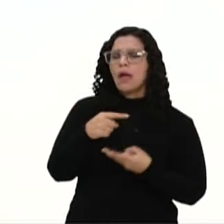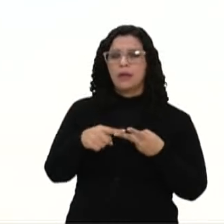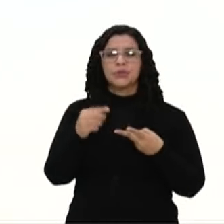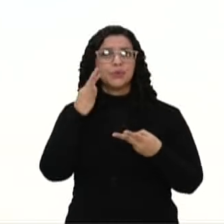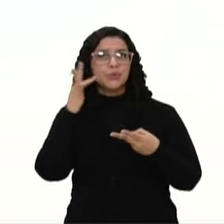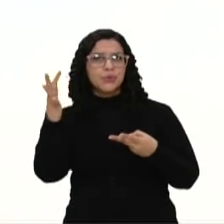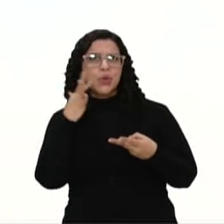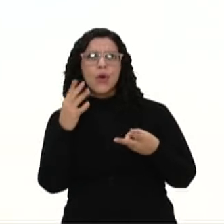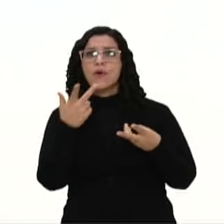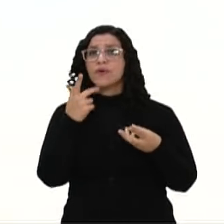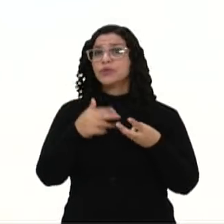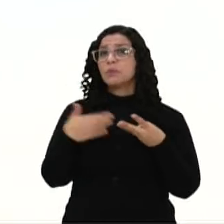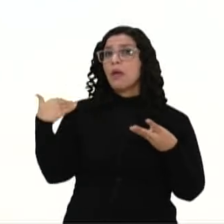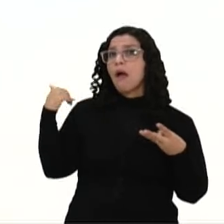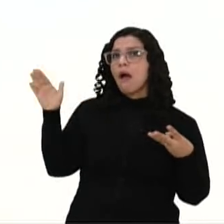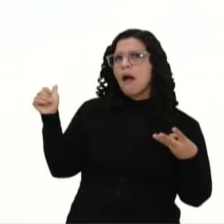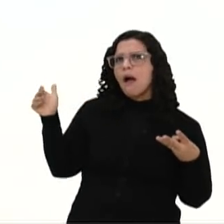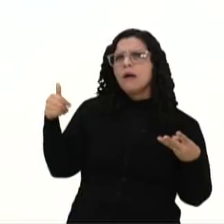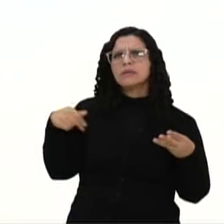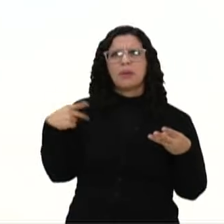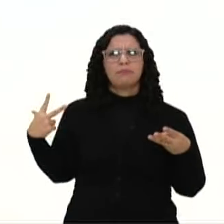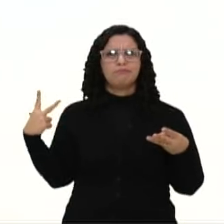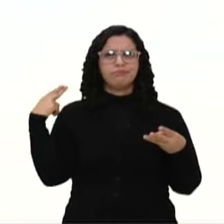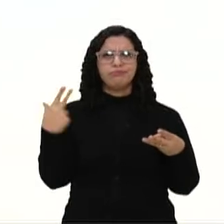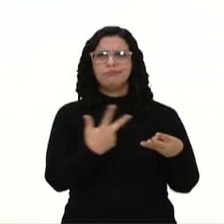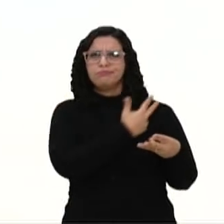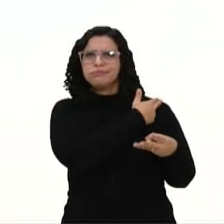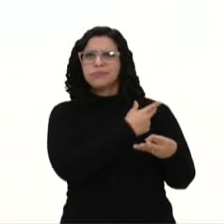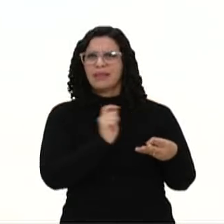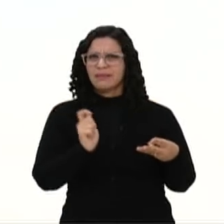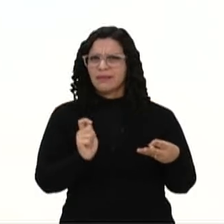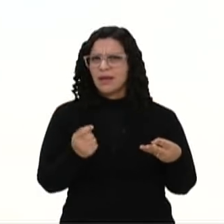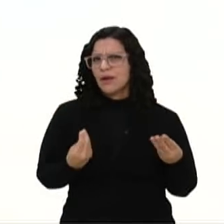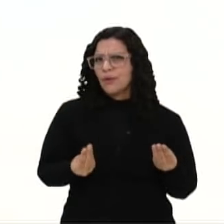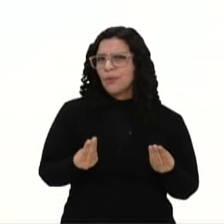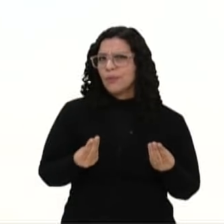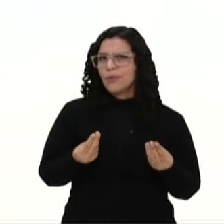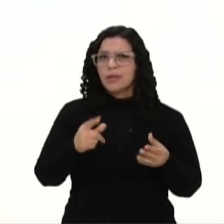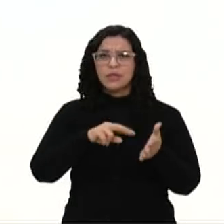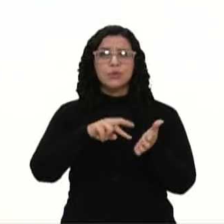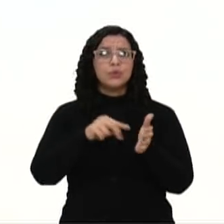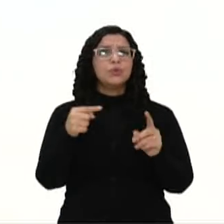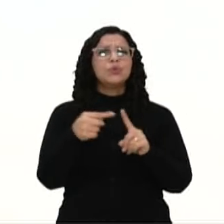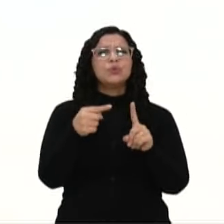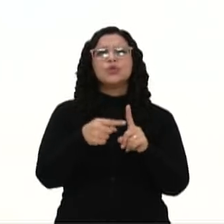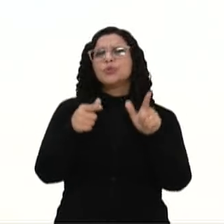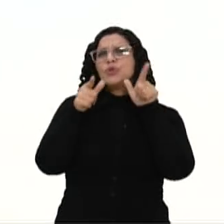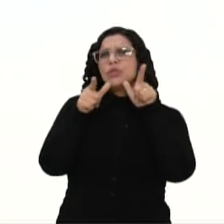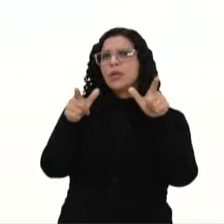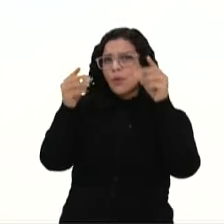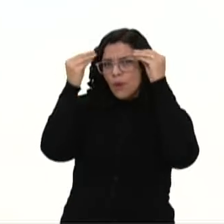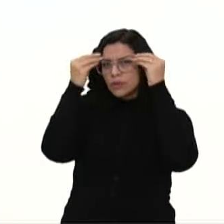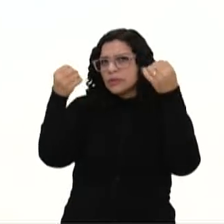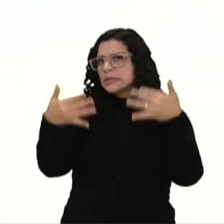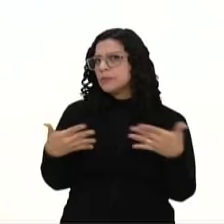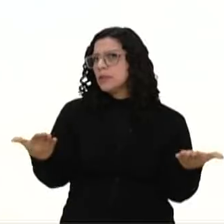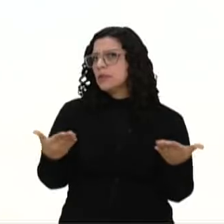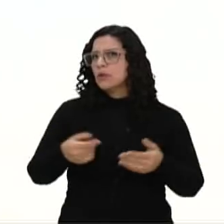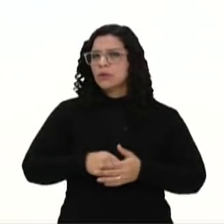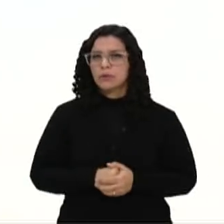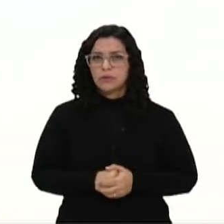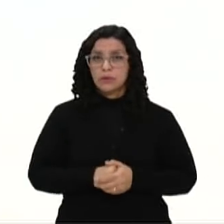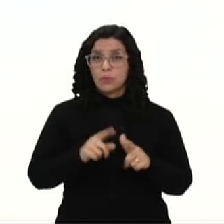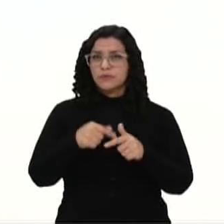sonhos, e daí fala sobre asas e cortar as asas, não corte as asas? Que linguagem ela utiliza para fundamentar seu